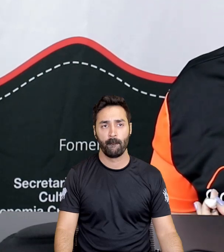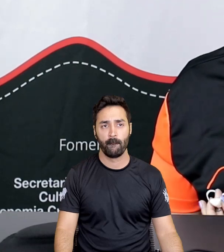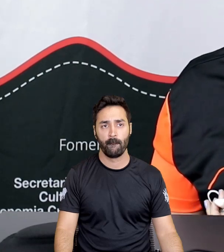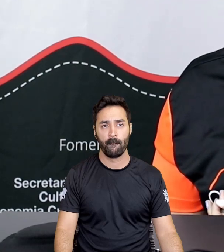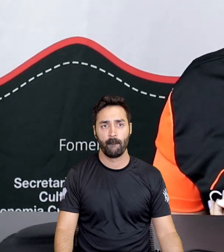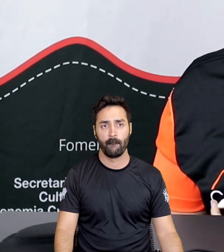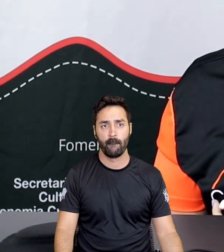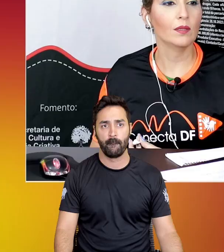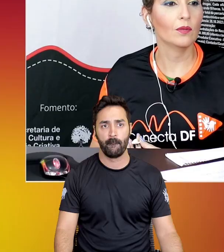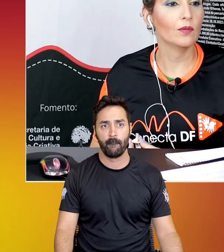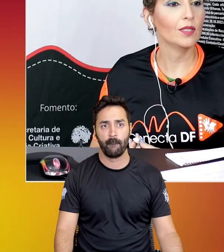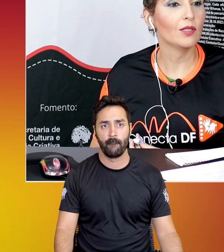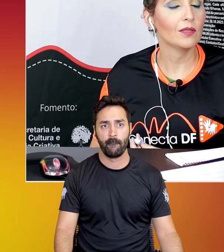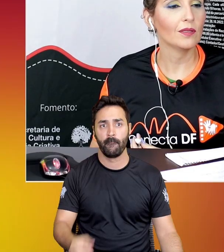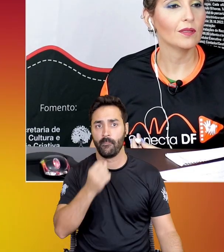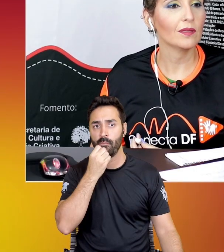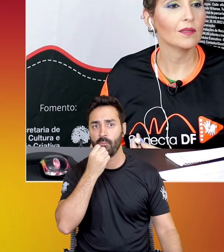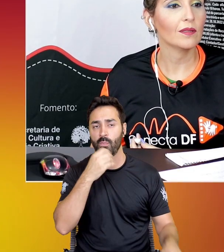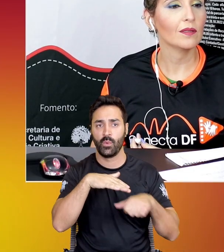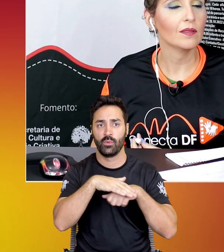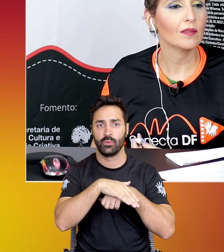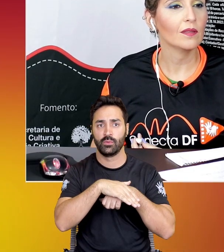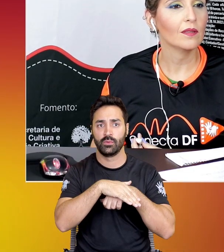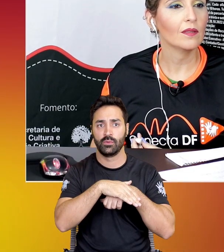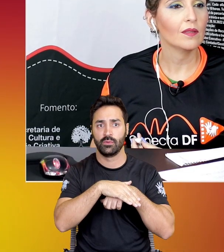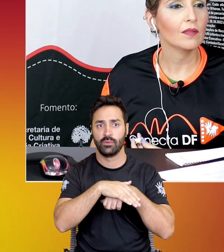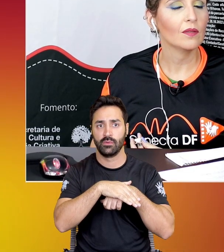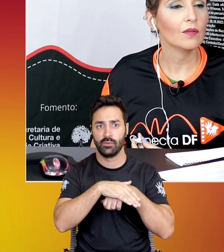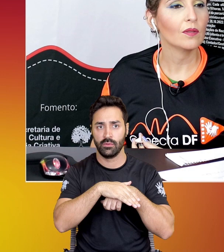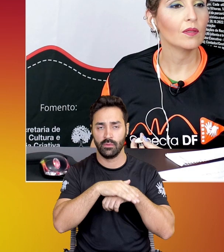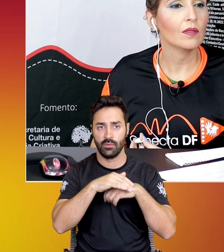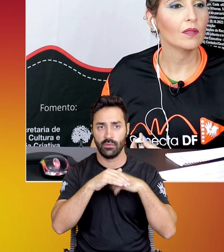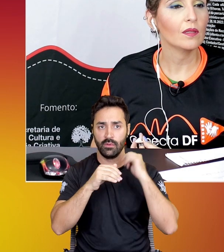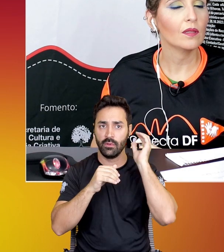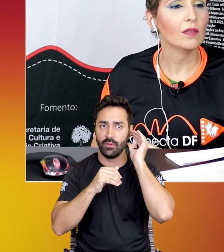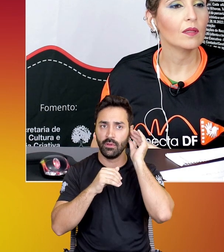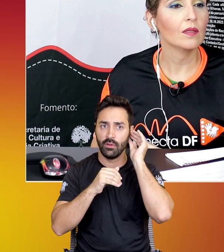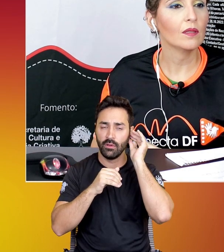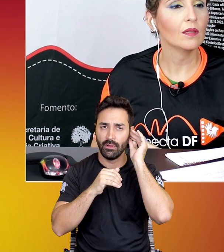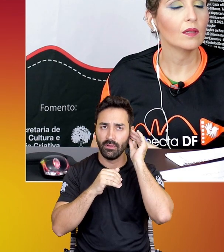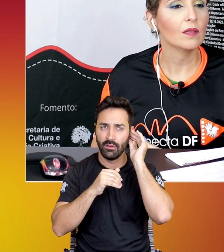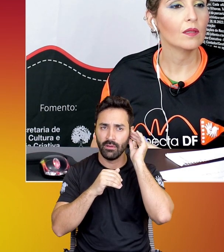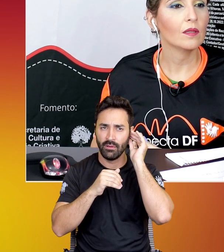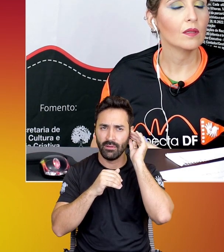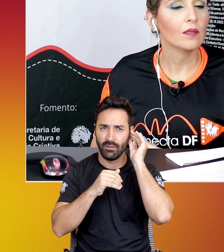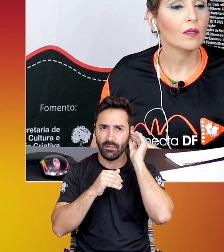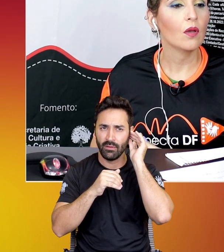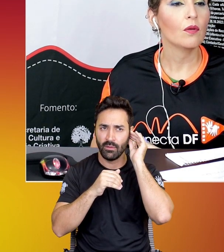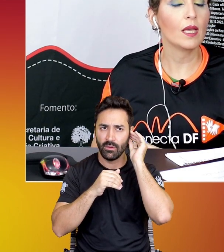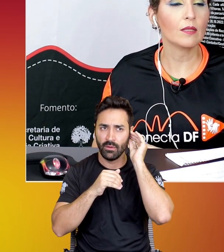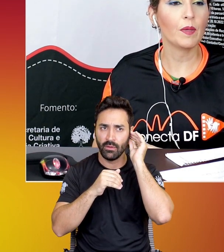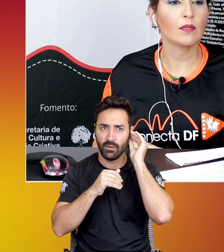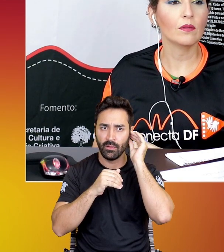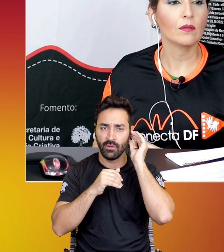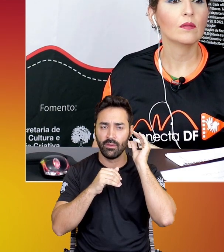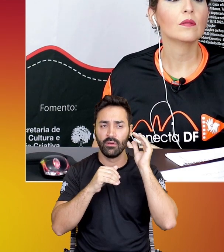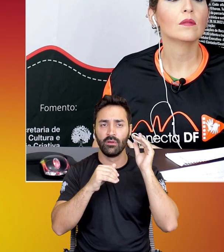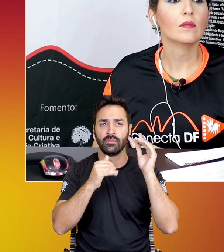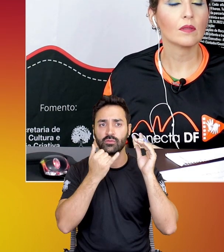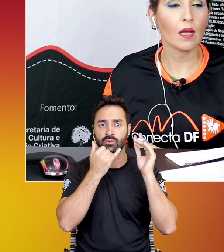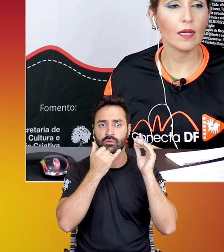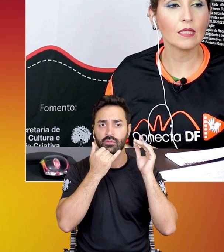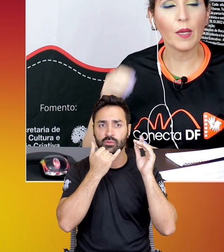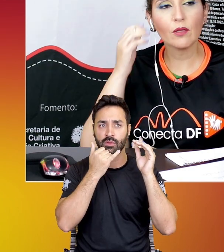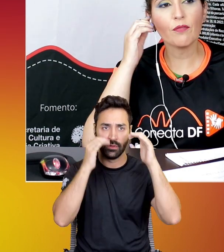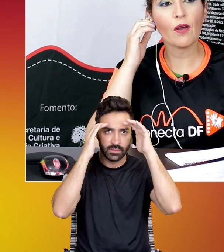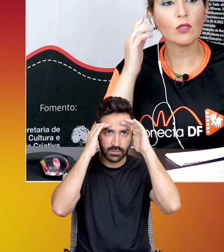Boa noite. Boa noite. Respeito e falta de comprometimento por algumas Respeito. pessoas.